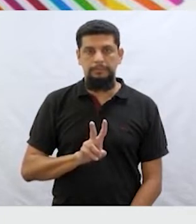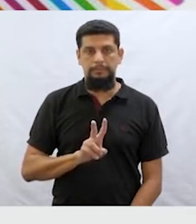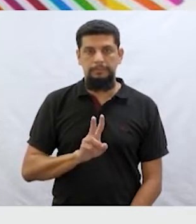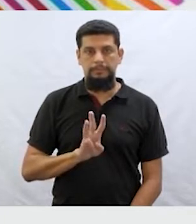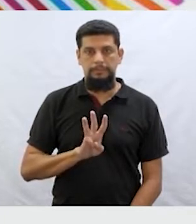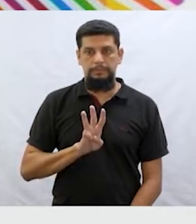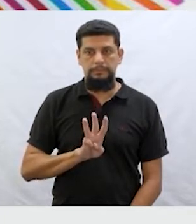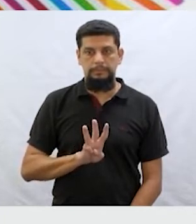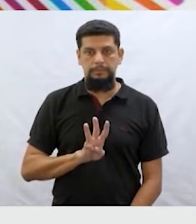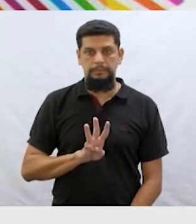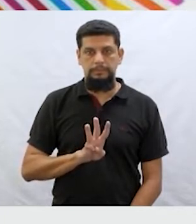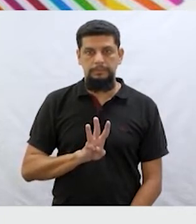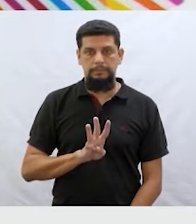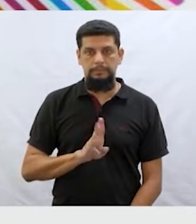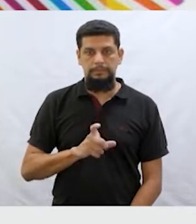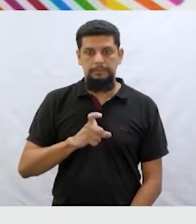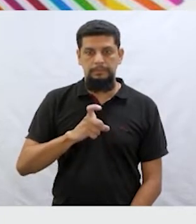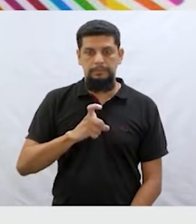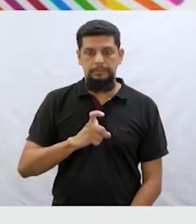V,